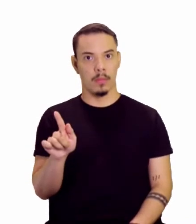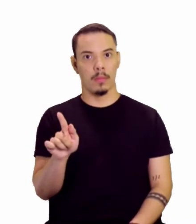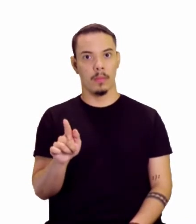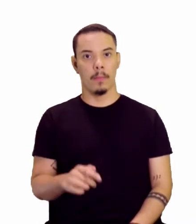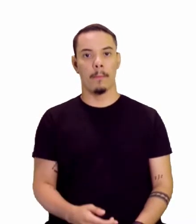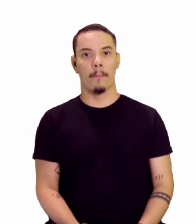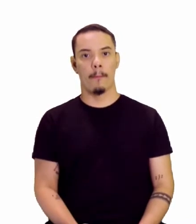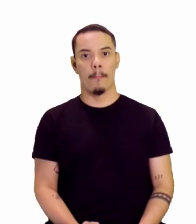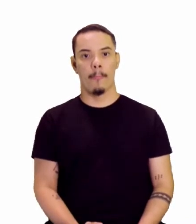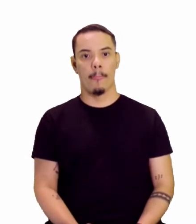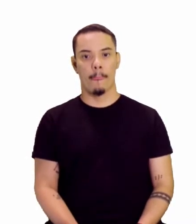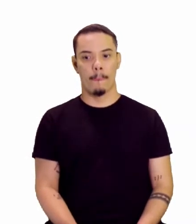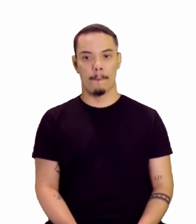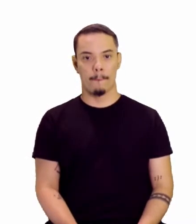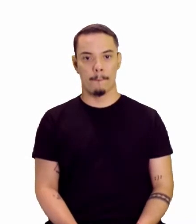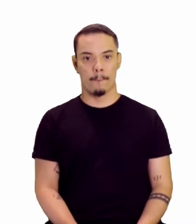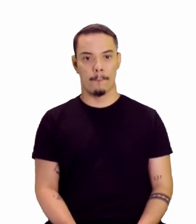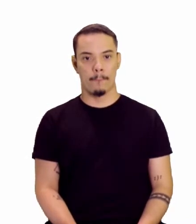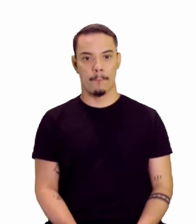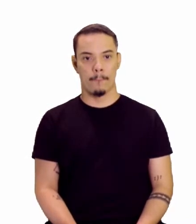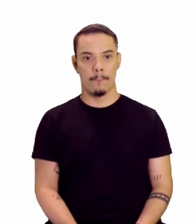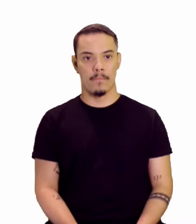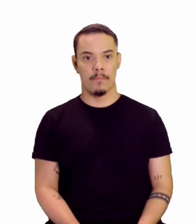falou, sem experimentação.